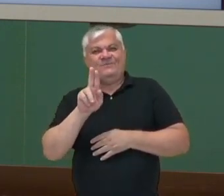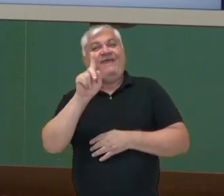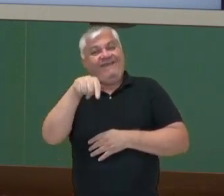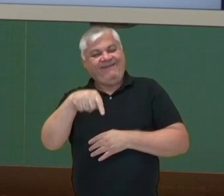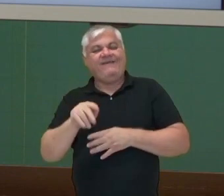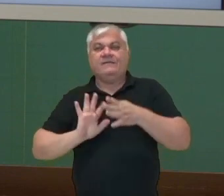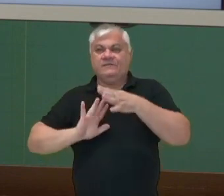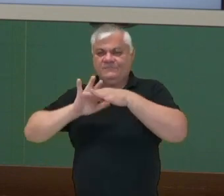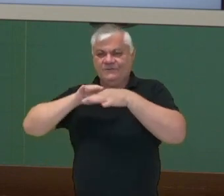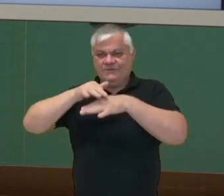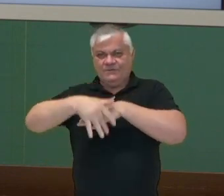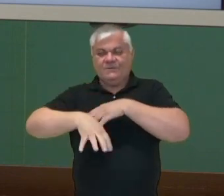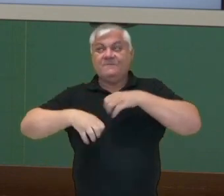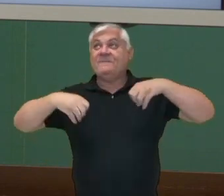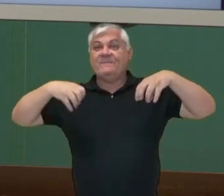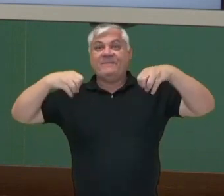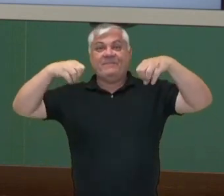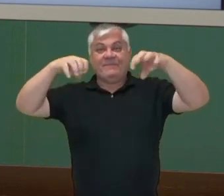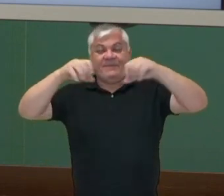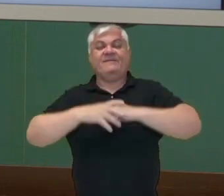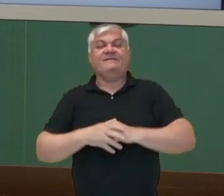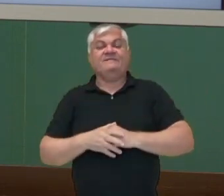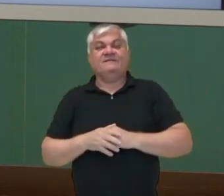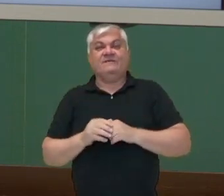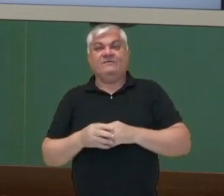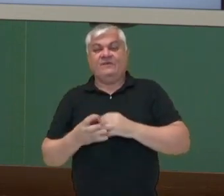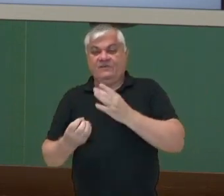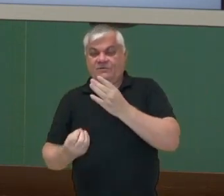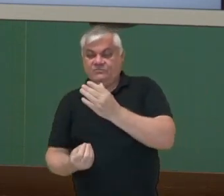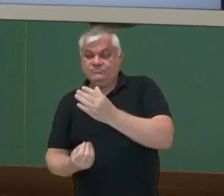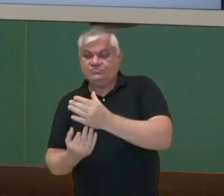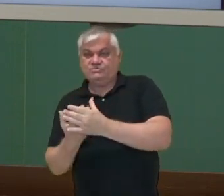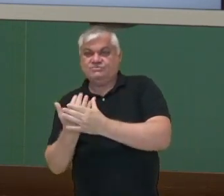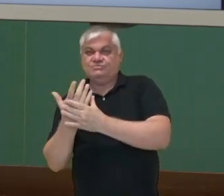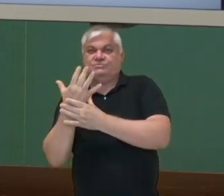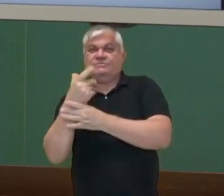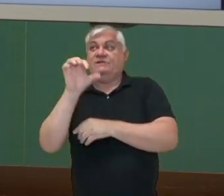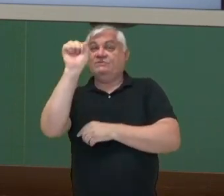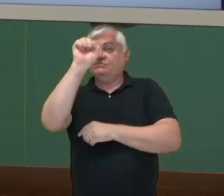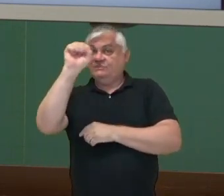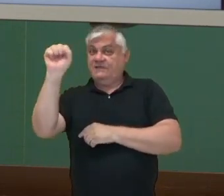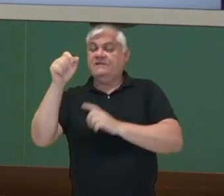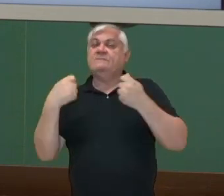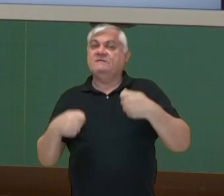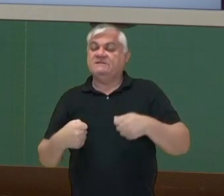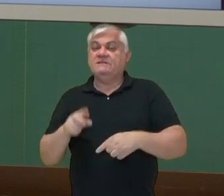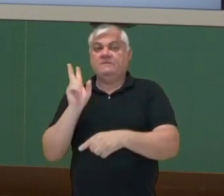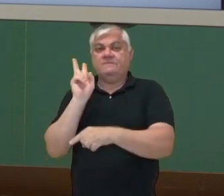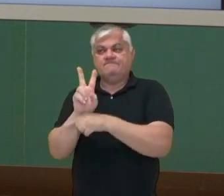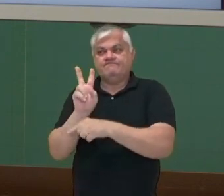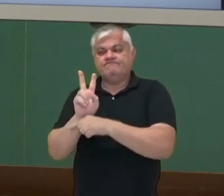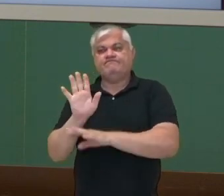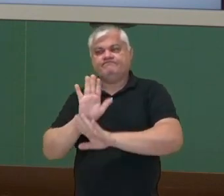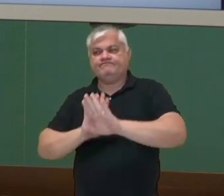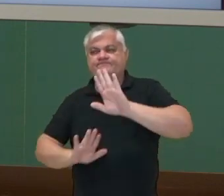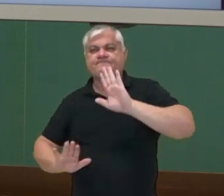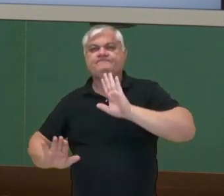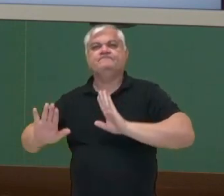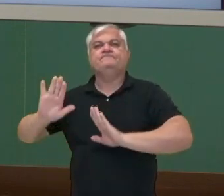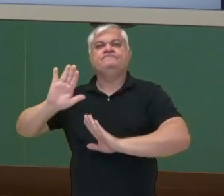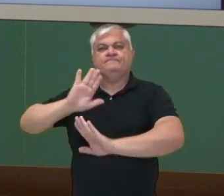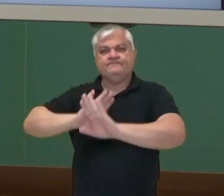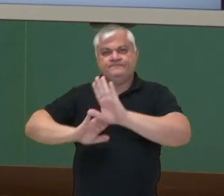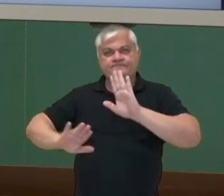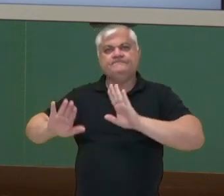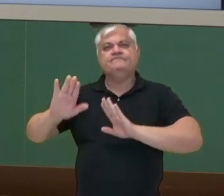Então são importantes rios que nascem no sudeste. É preciso cuidar, ter áreas de preservação, essas áreas